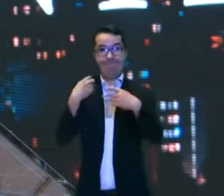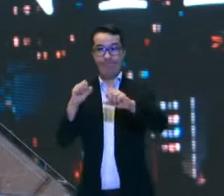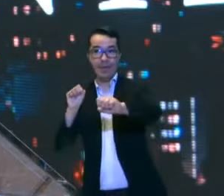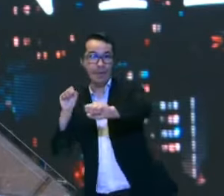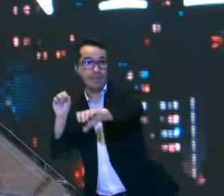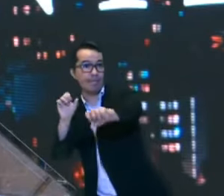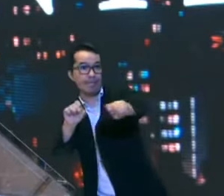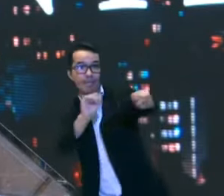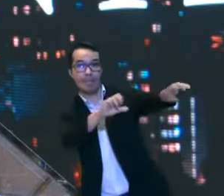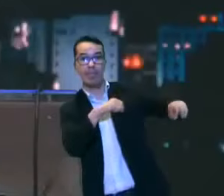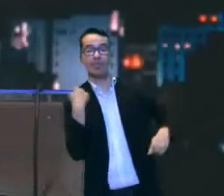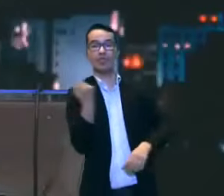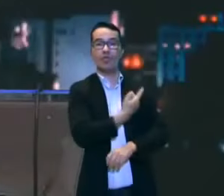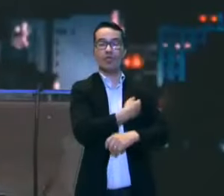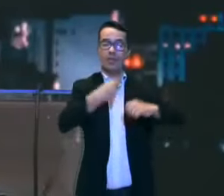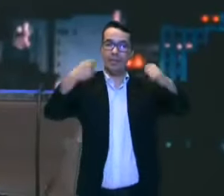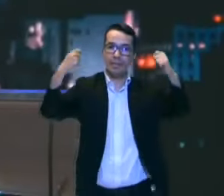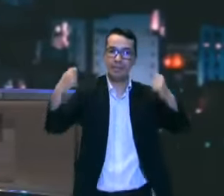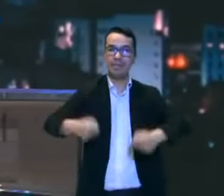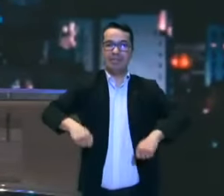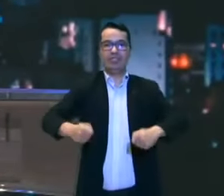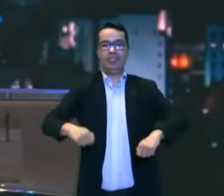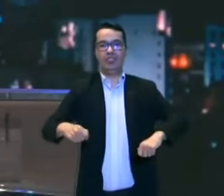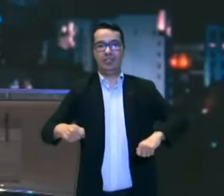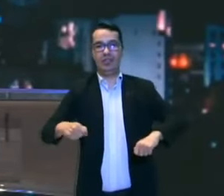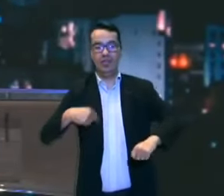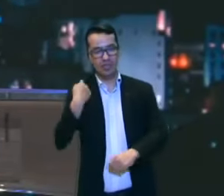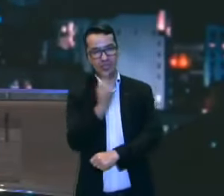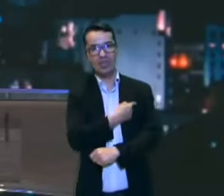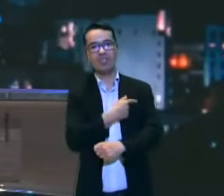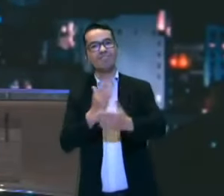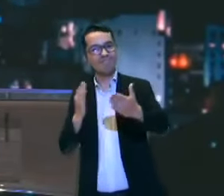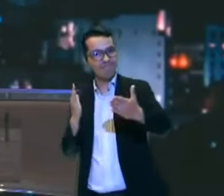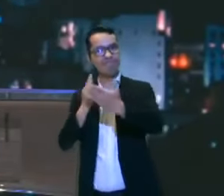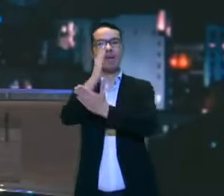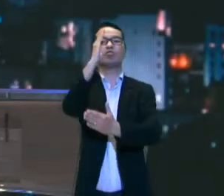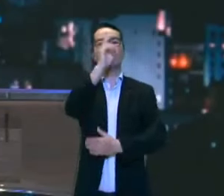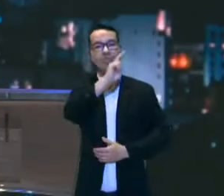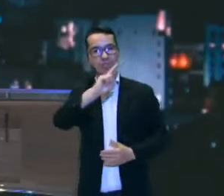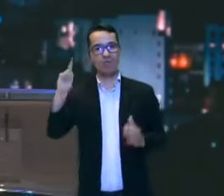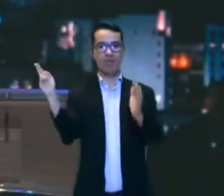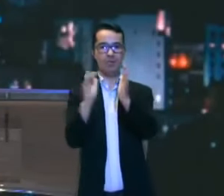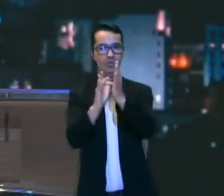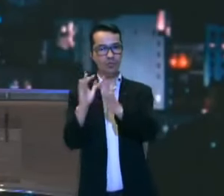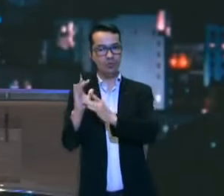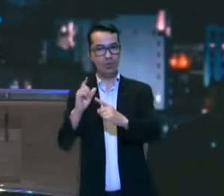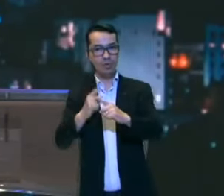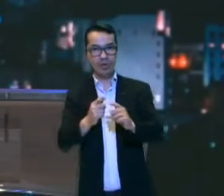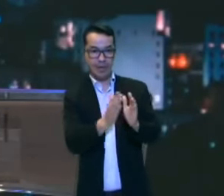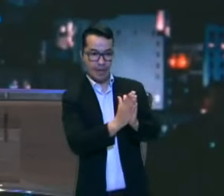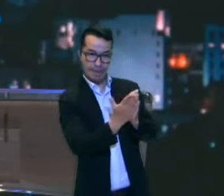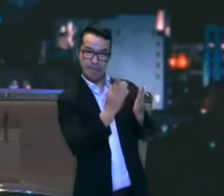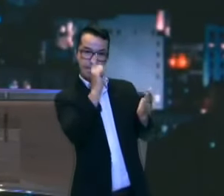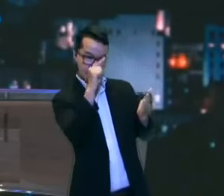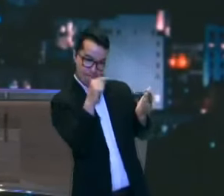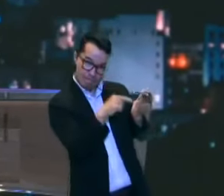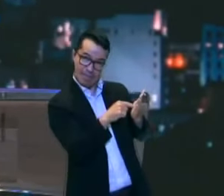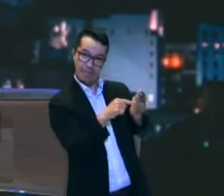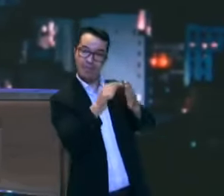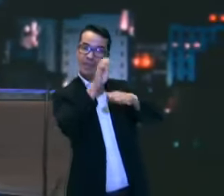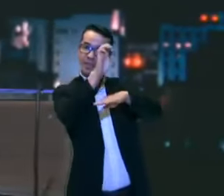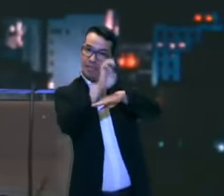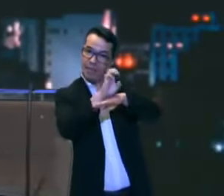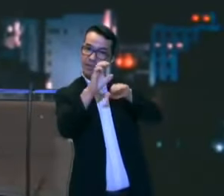esta guerra. Você vai vencer a batalha em nome de Jesus. O serviço de inteligência do céu